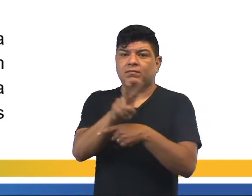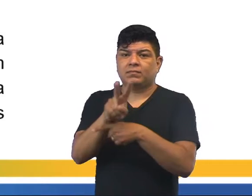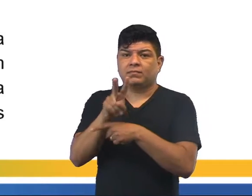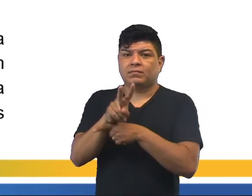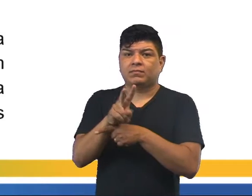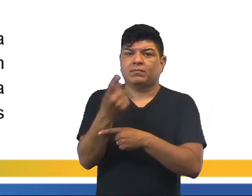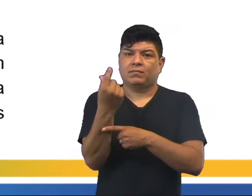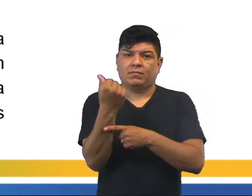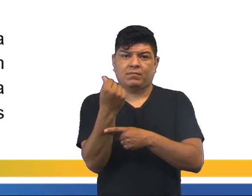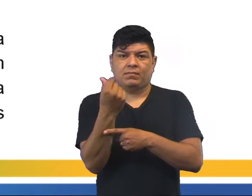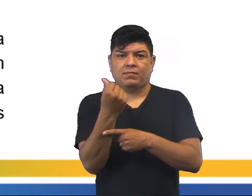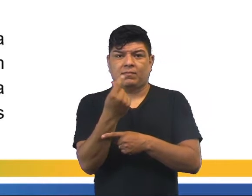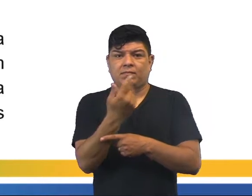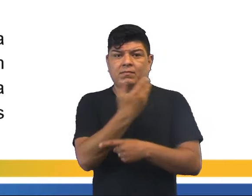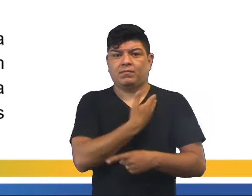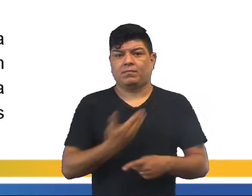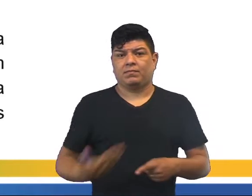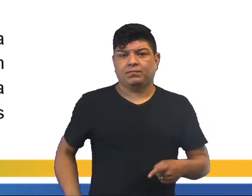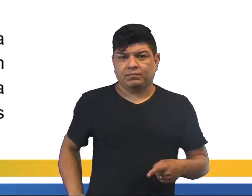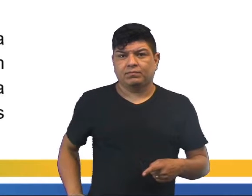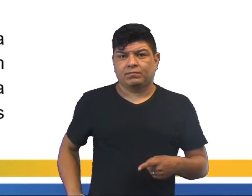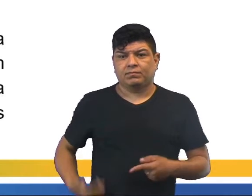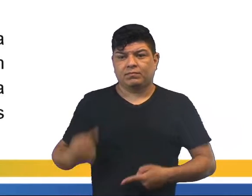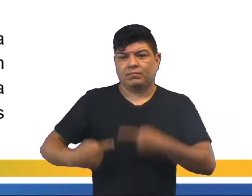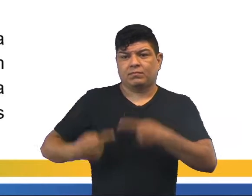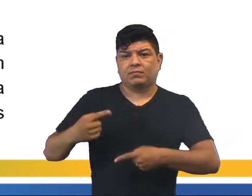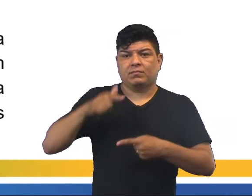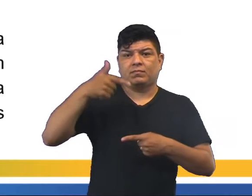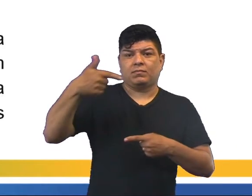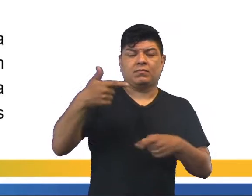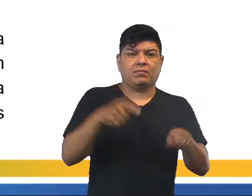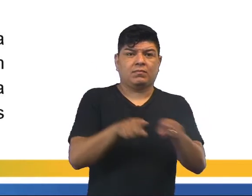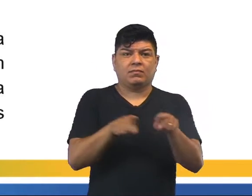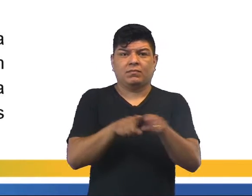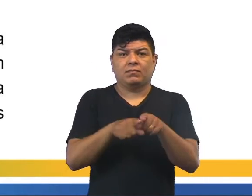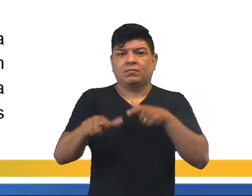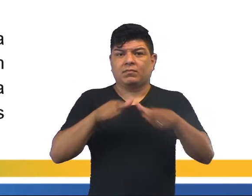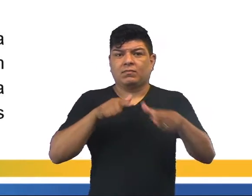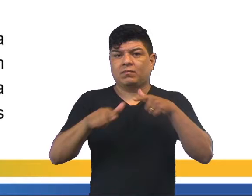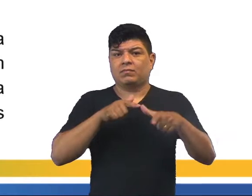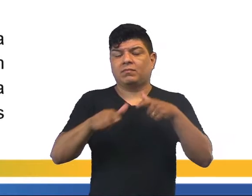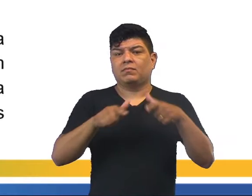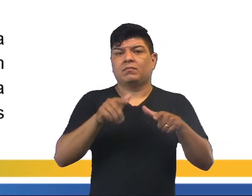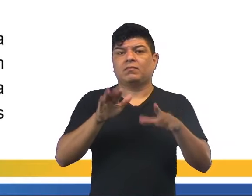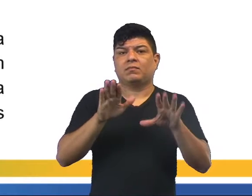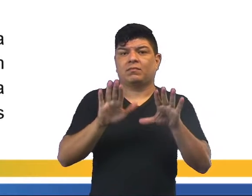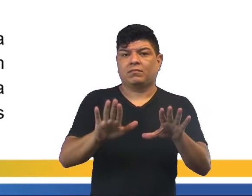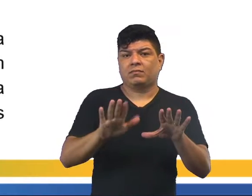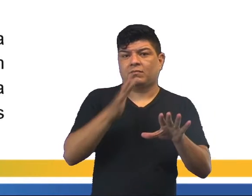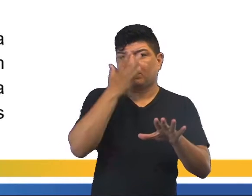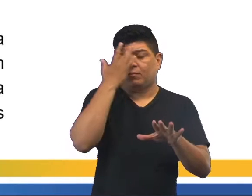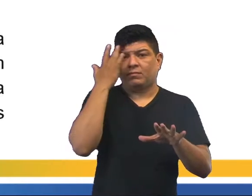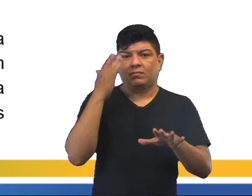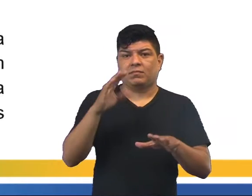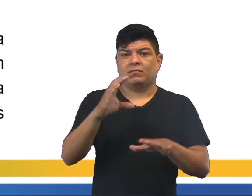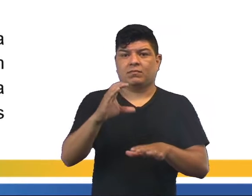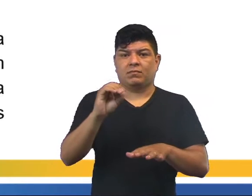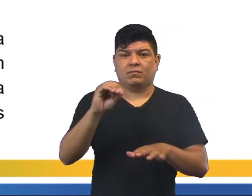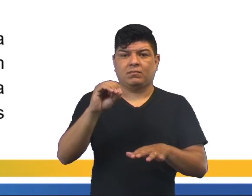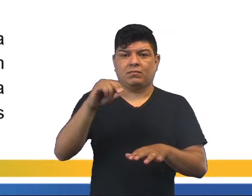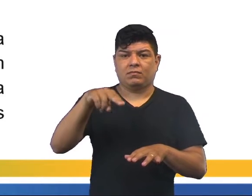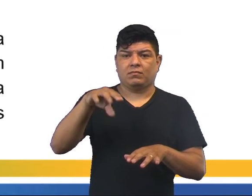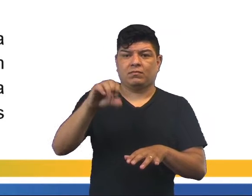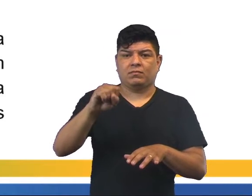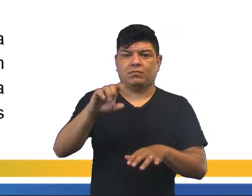públicas, da administração e da política externa. As atividades executivas, né, eram exercidas pelos consoles